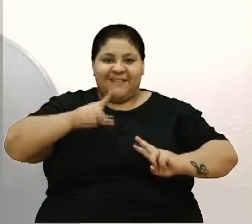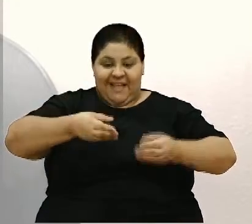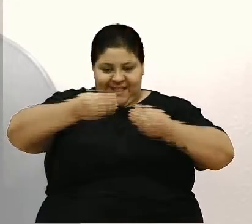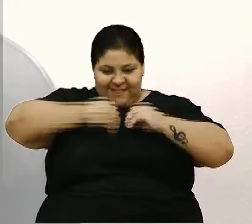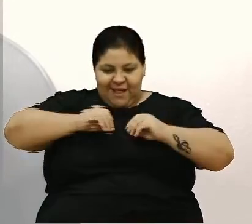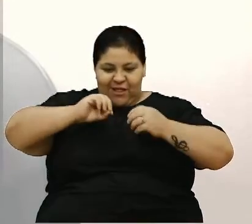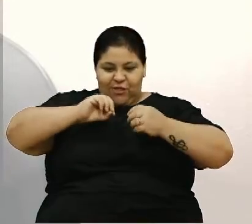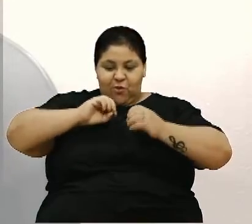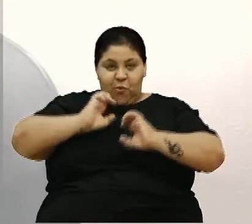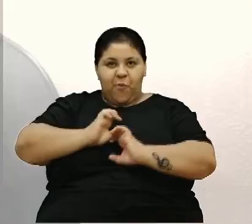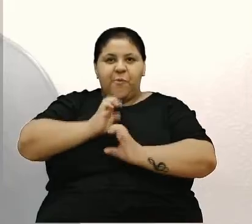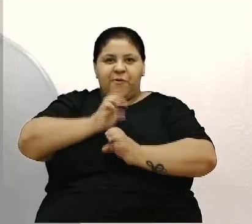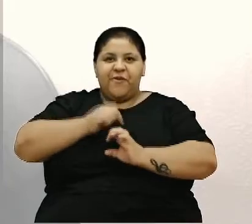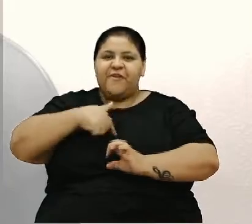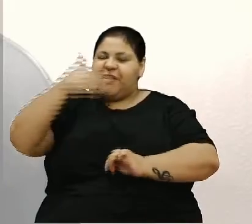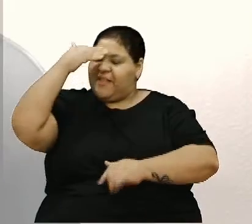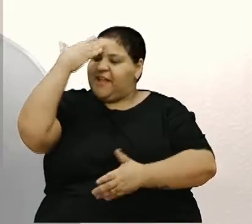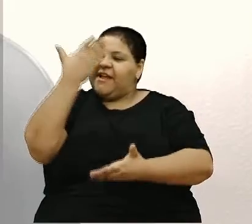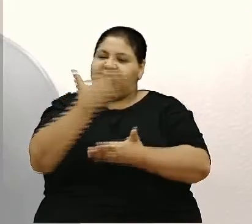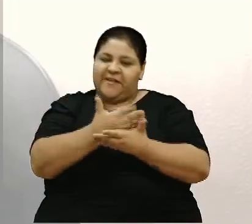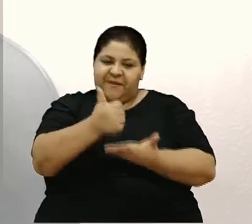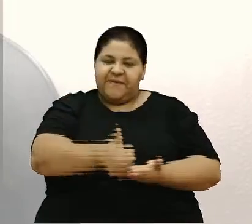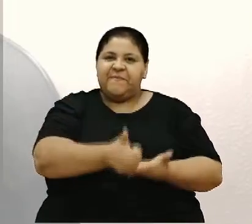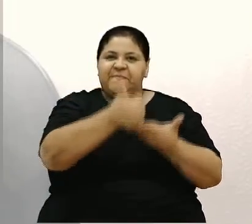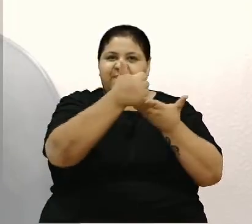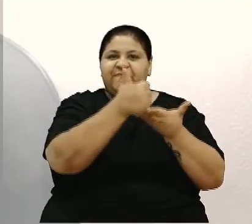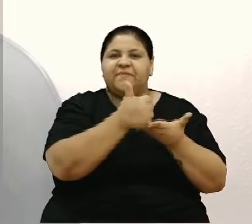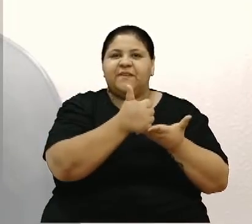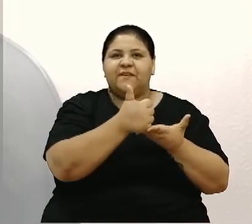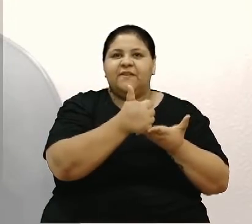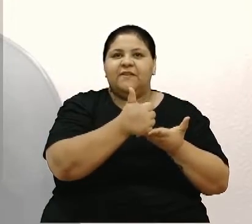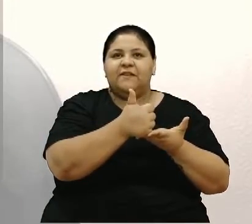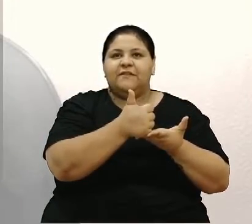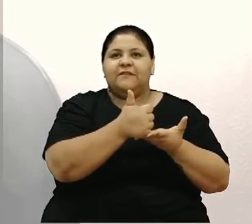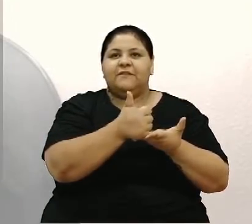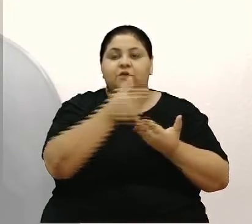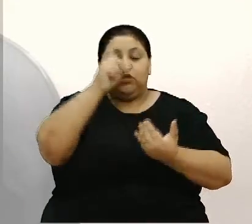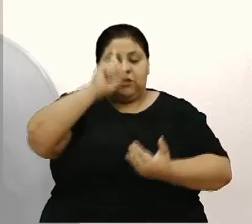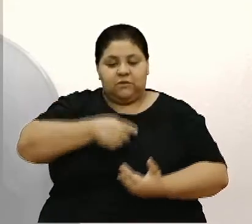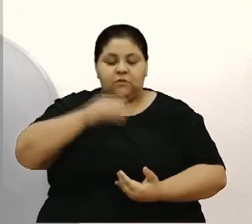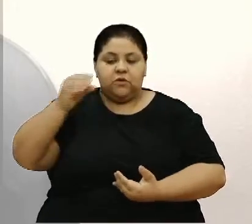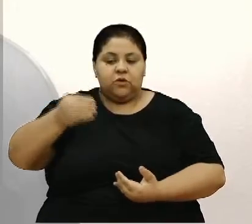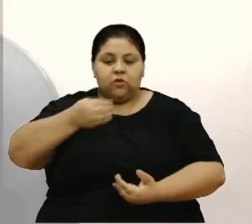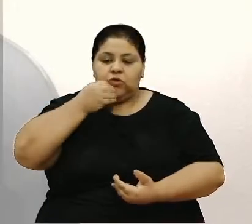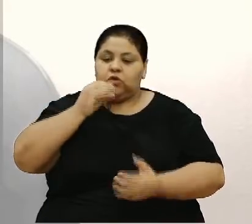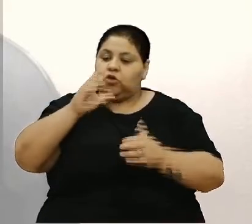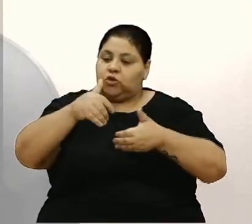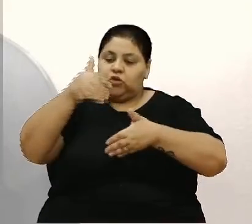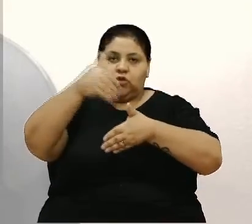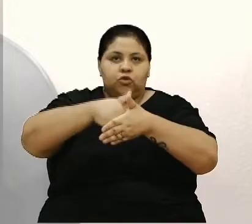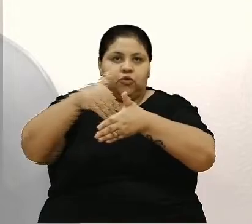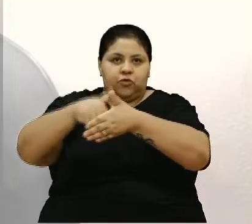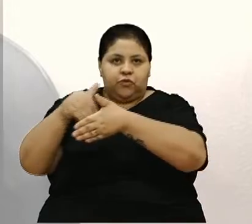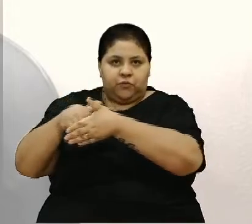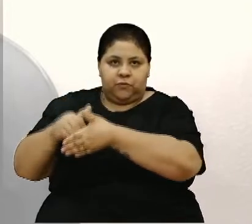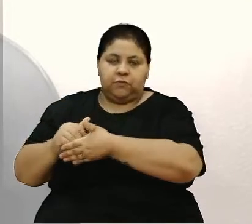eu tenho certeza absoluta que nós temos que apoiar ainda mais. Nesse mandato, com certeza, em todas as votações aqui que